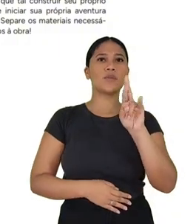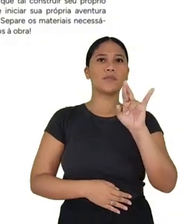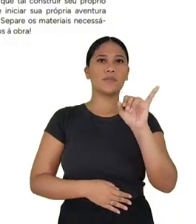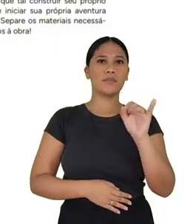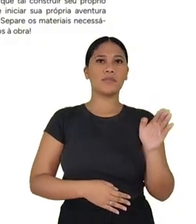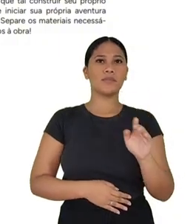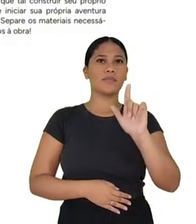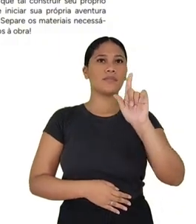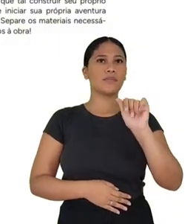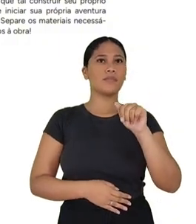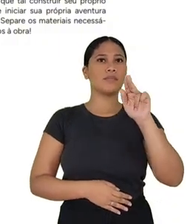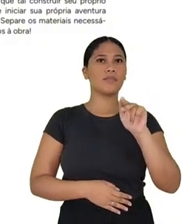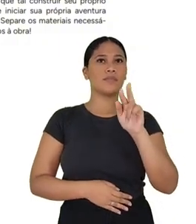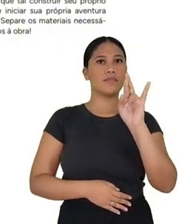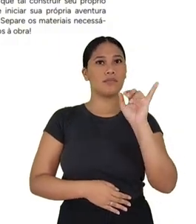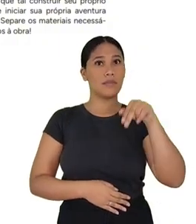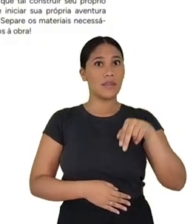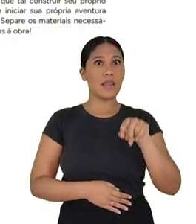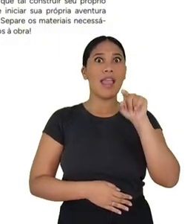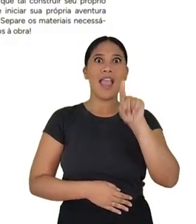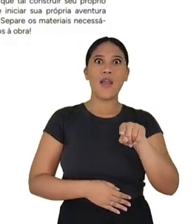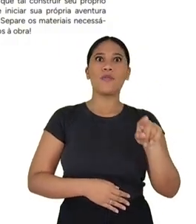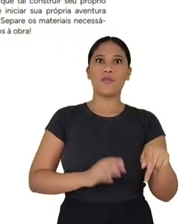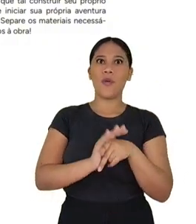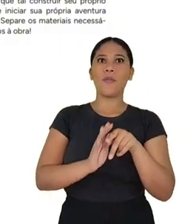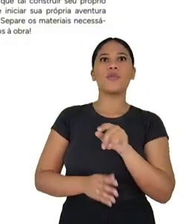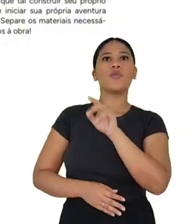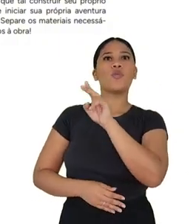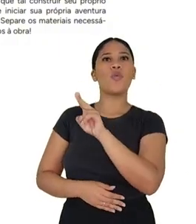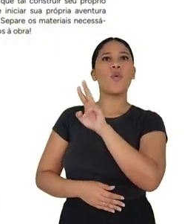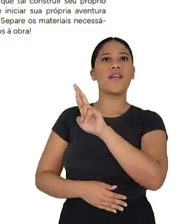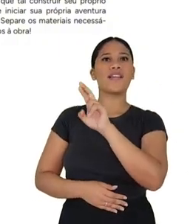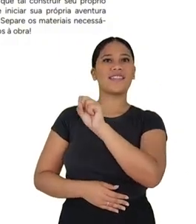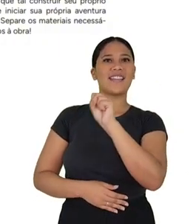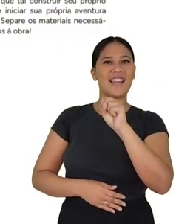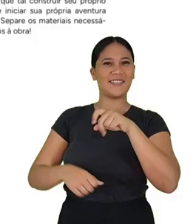Yuri Gagarin, um cosmonauta soviético que em